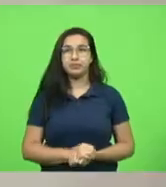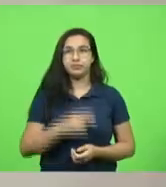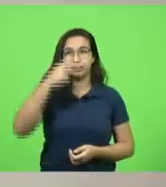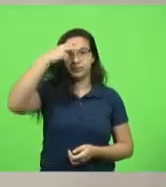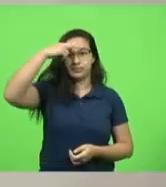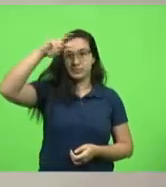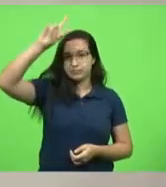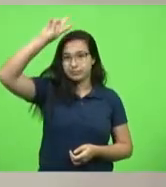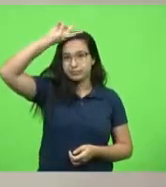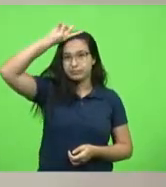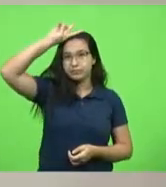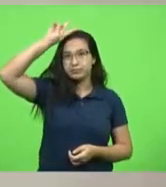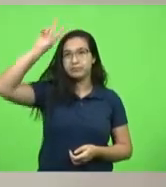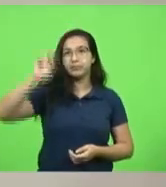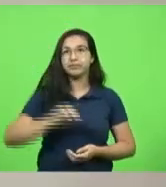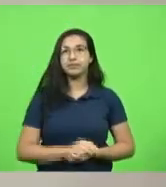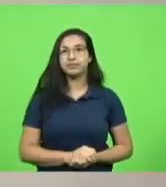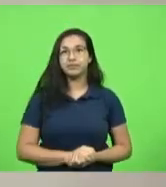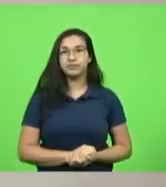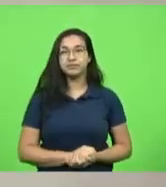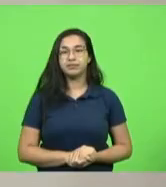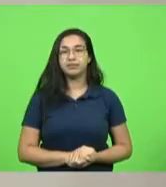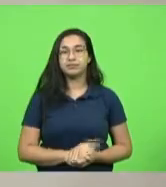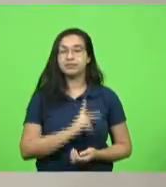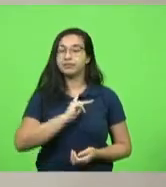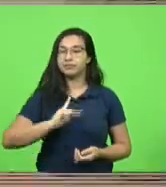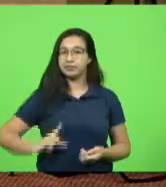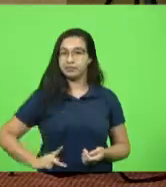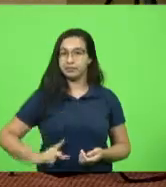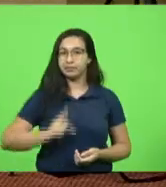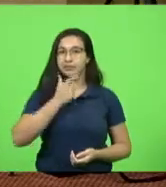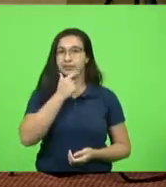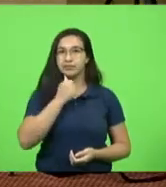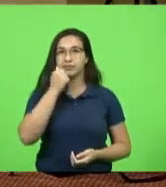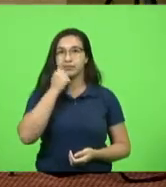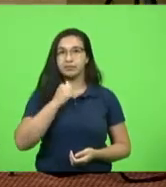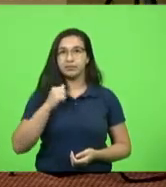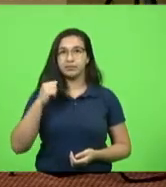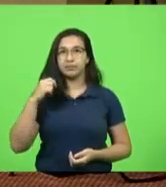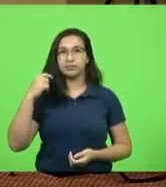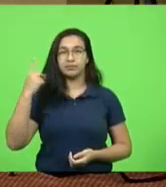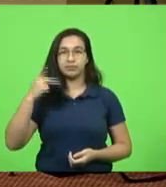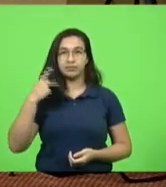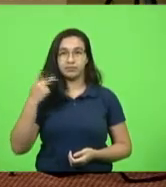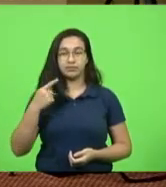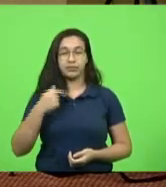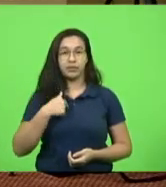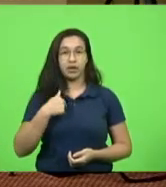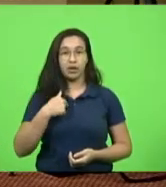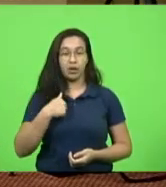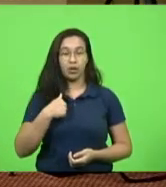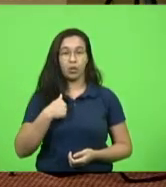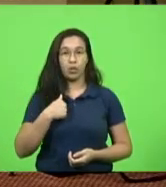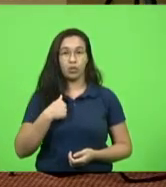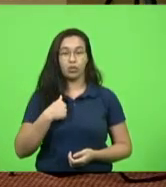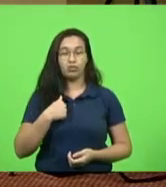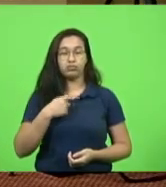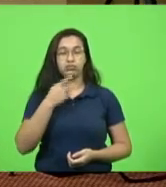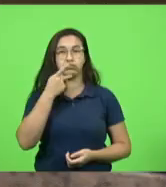Preso. Senhor presidente, senhoras e senhores parlamentares, eu tenho a afirmar a